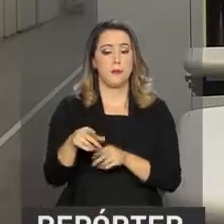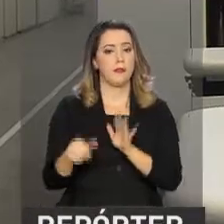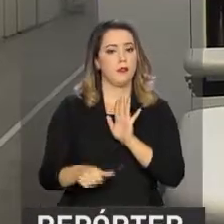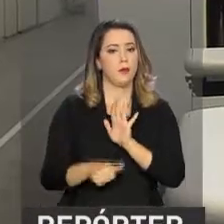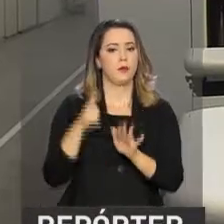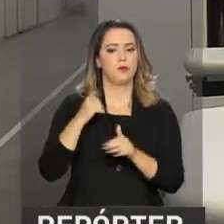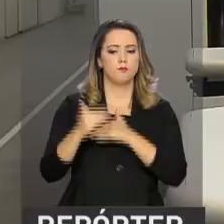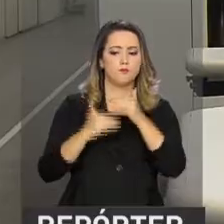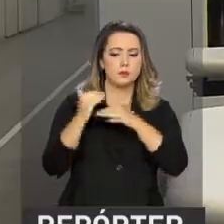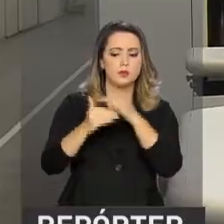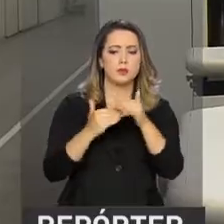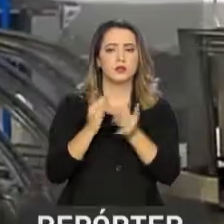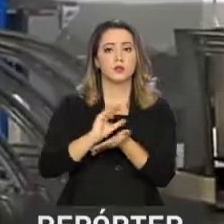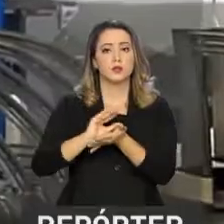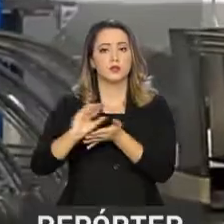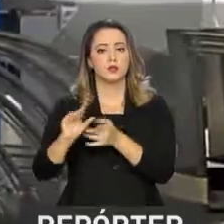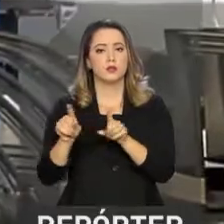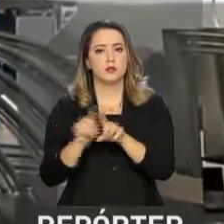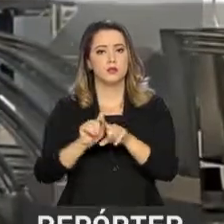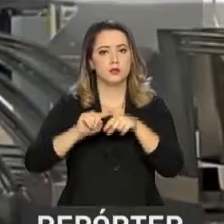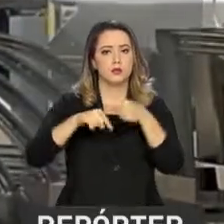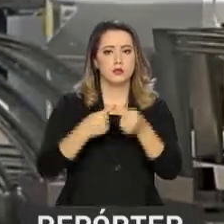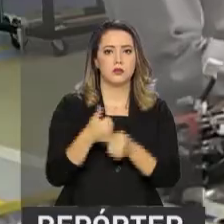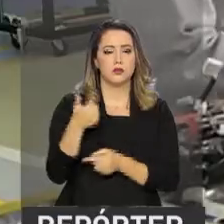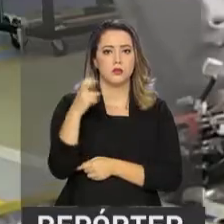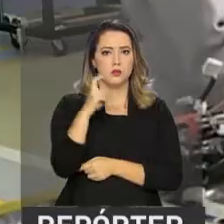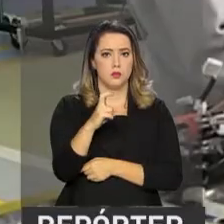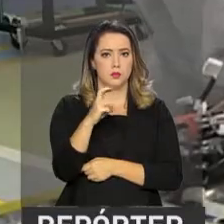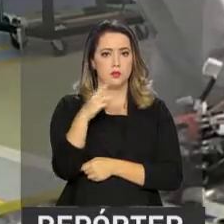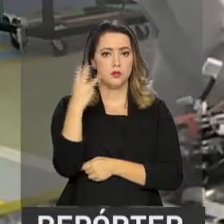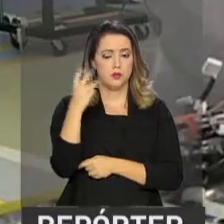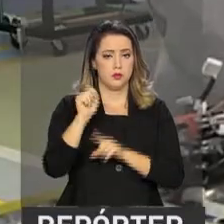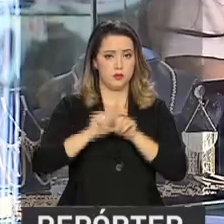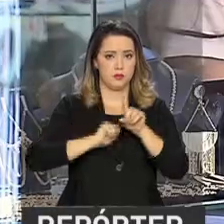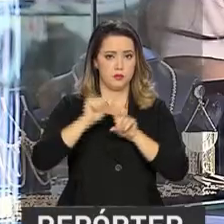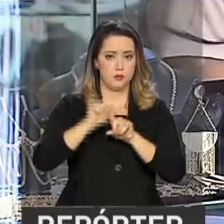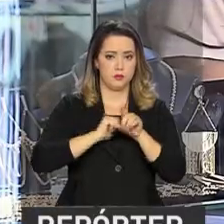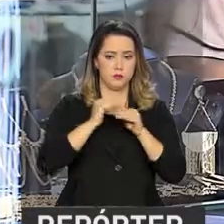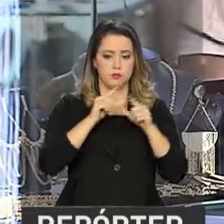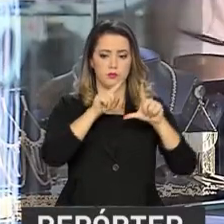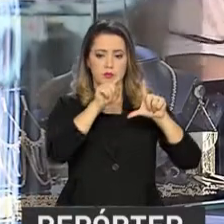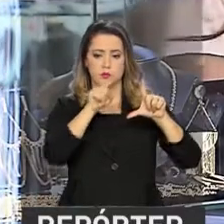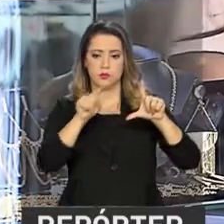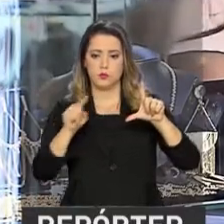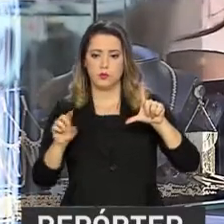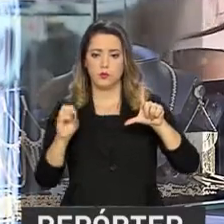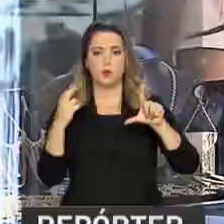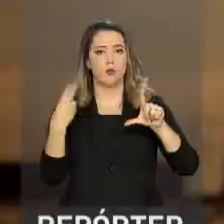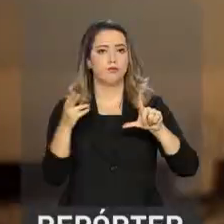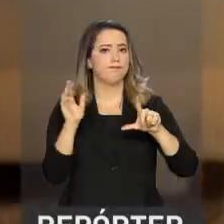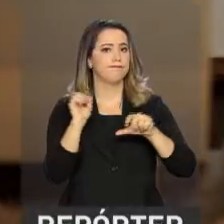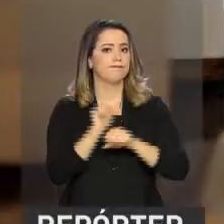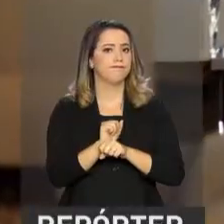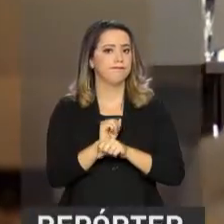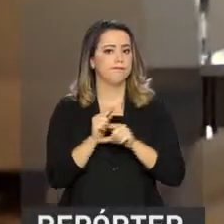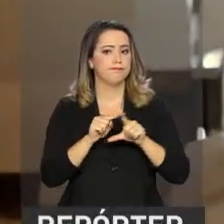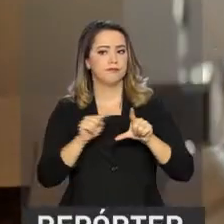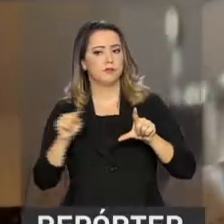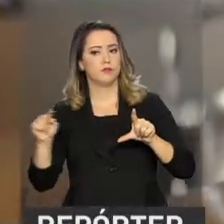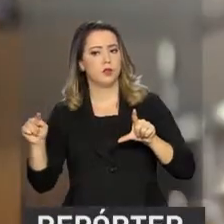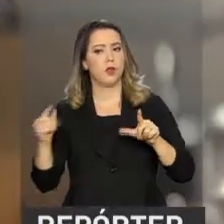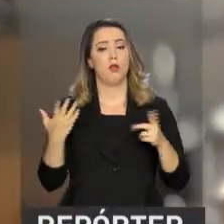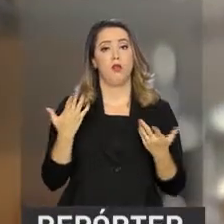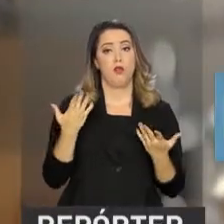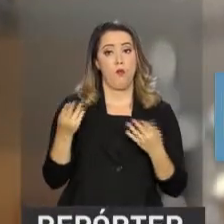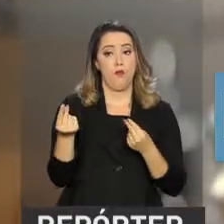primeiro crescimento dos investimentos após 15 trimestres seguidos de queda ou estabilidade em valores correntes